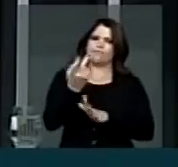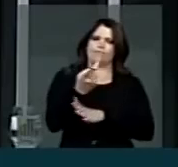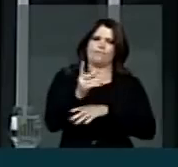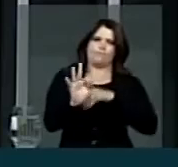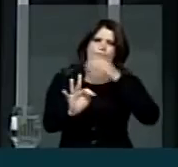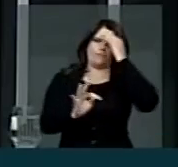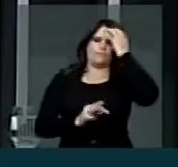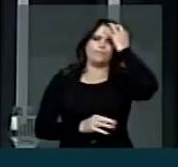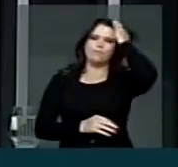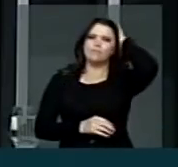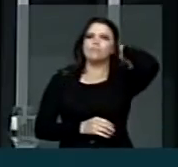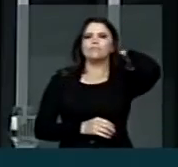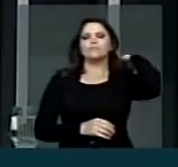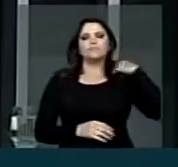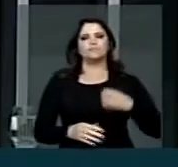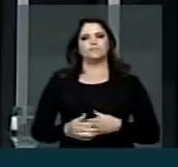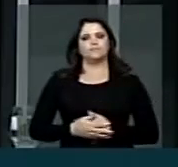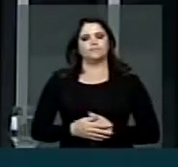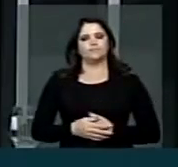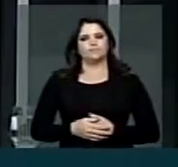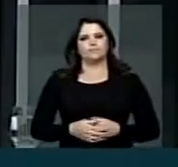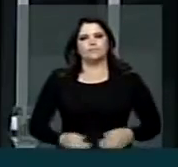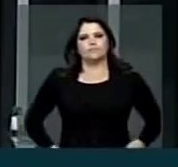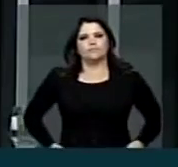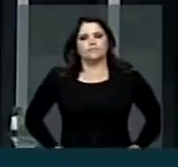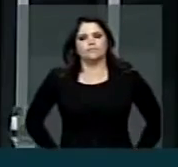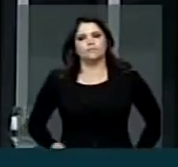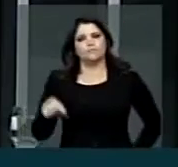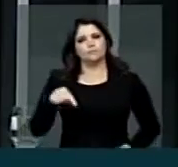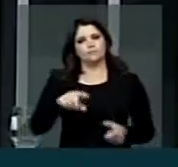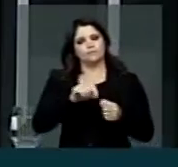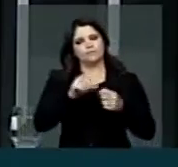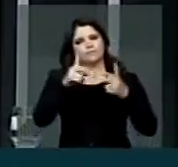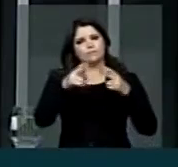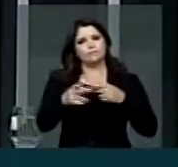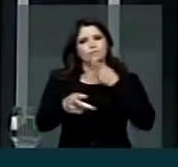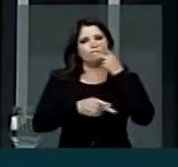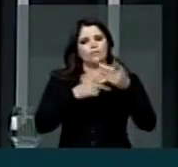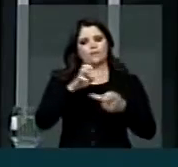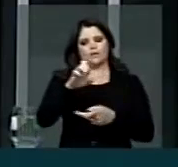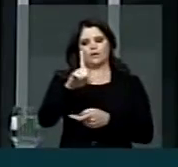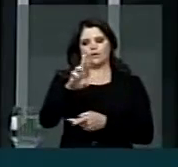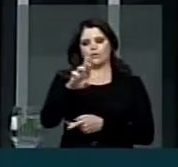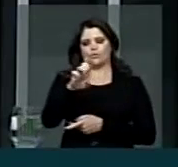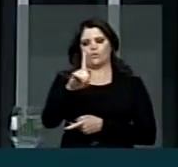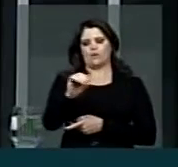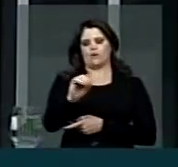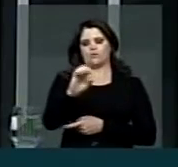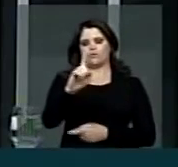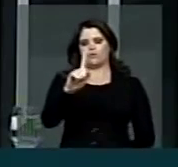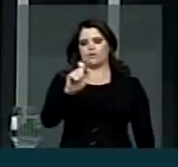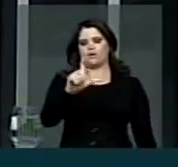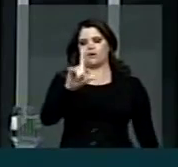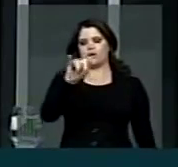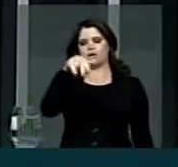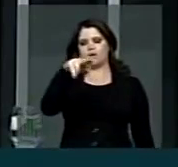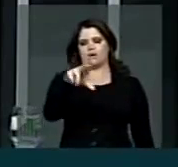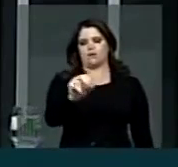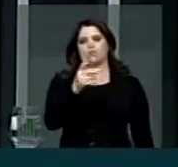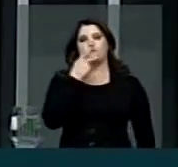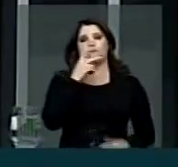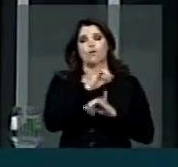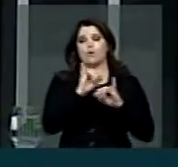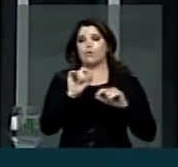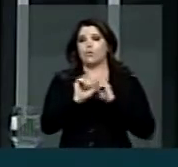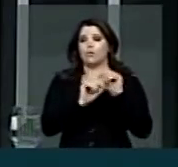dos Trabalhadores. Aqui faço minhas as palavras de Eduardo Galeano e digo que o PT